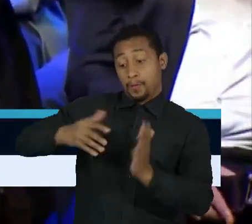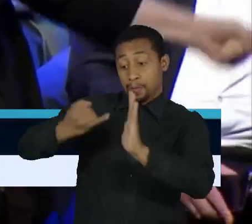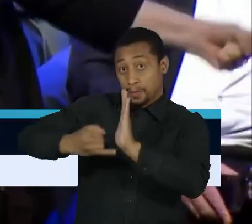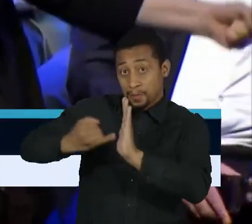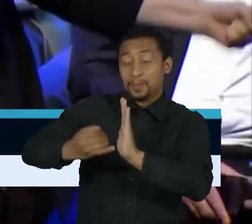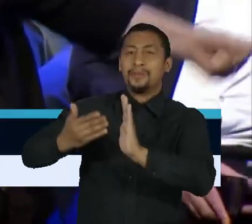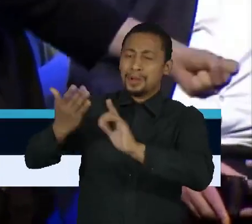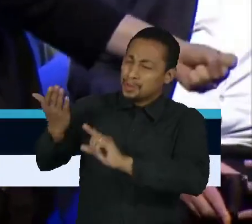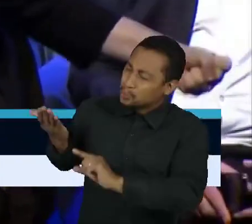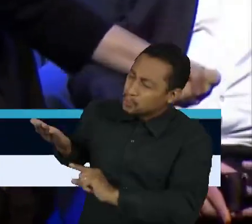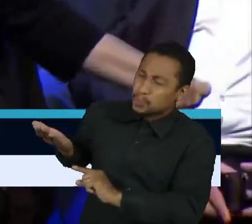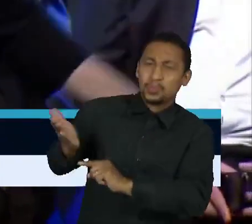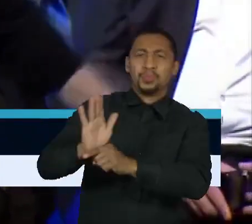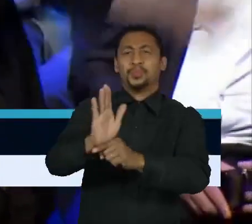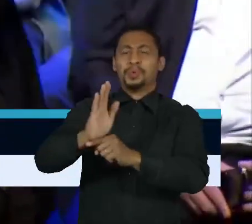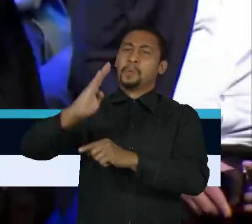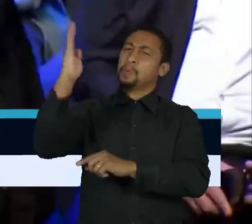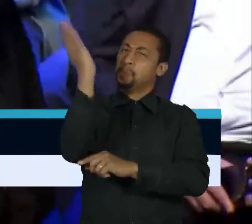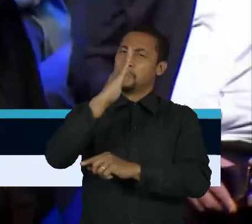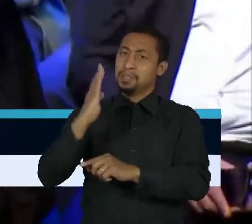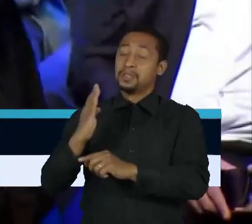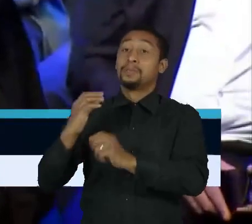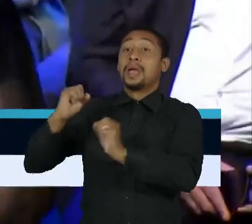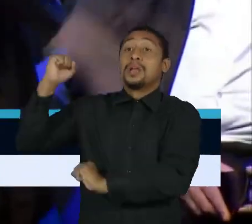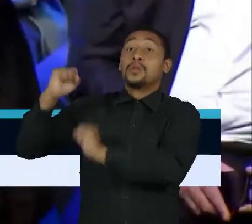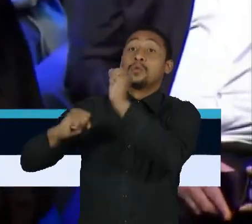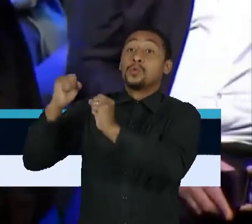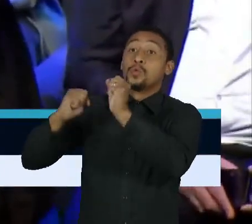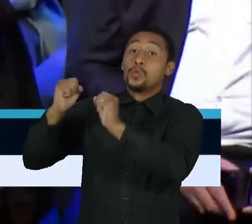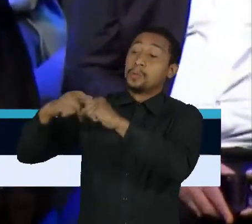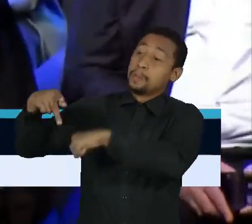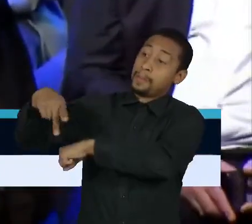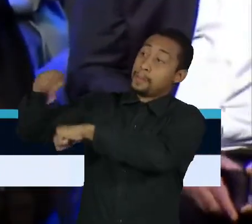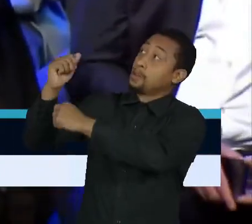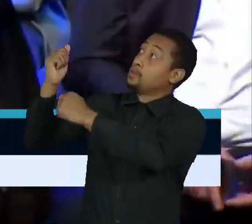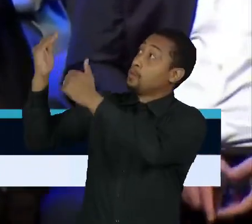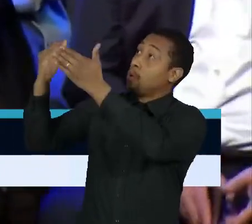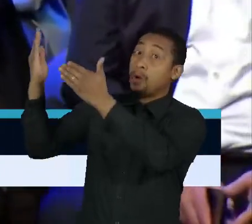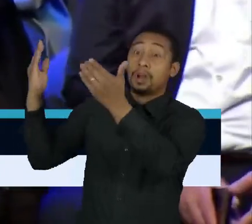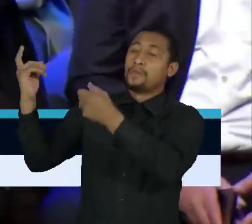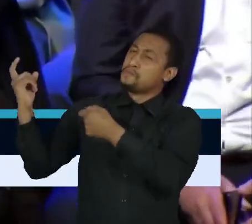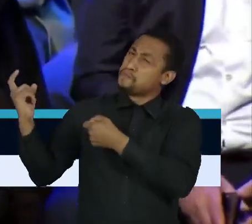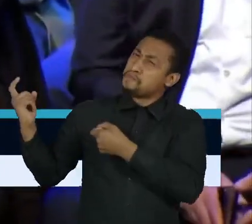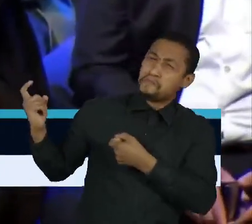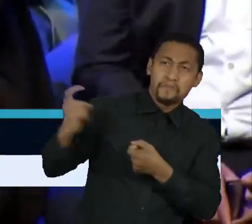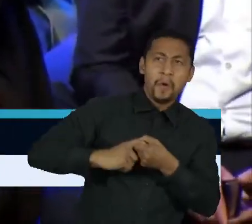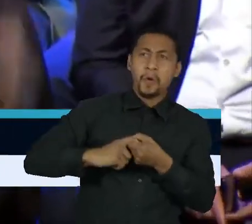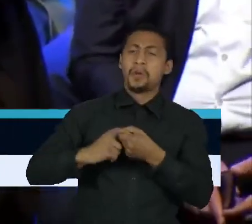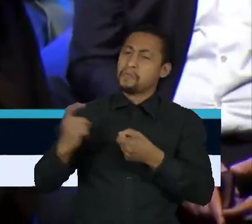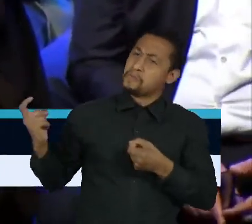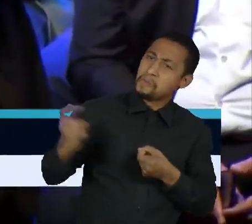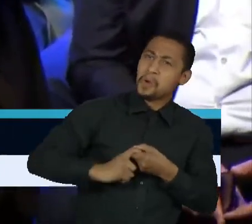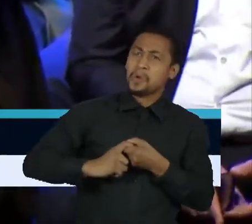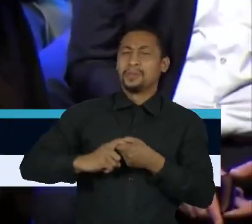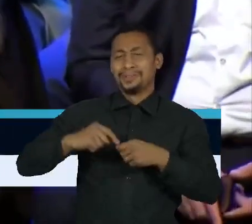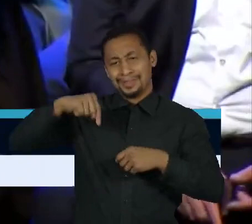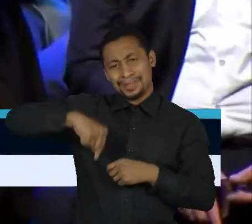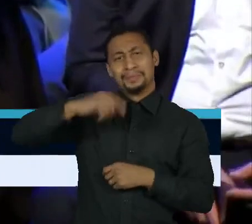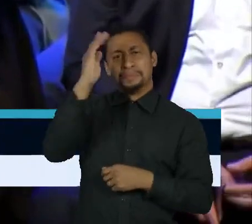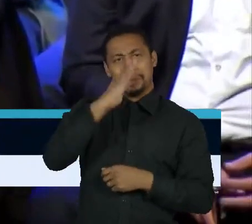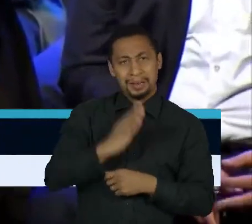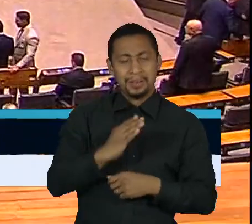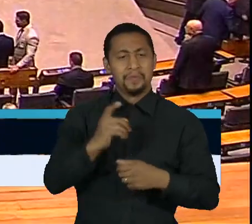as portas para as indústrias nacionais voltarem para o Rio de Janeiro, voltarem a investir nos estados brasileiros, gerar emprego